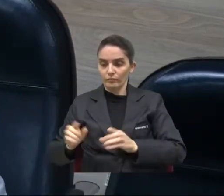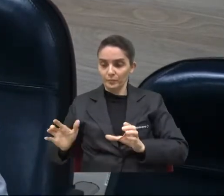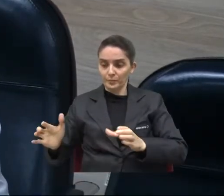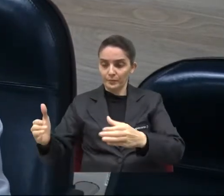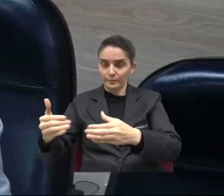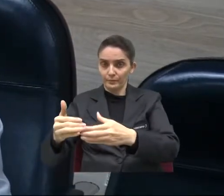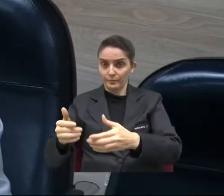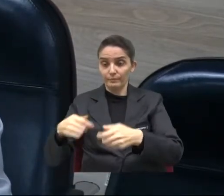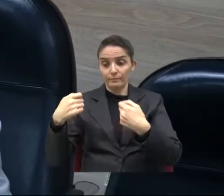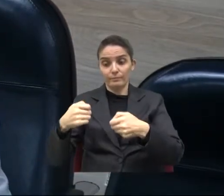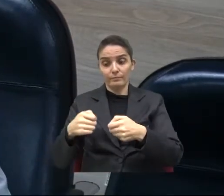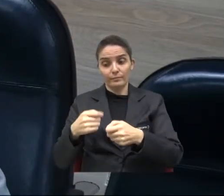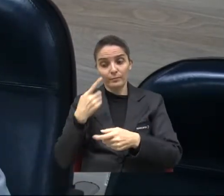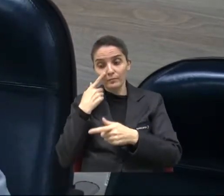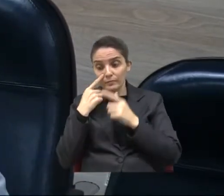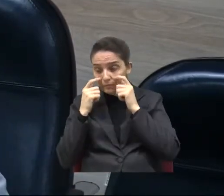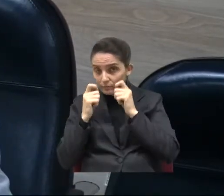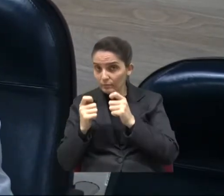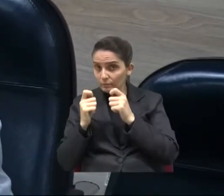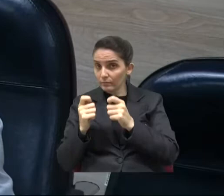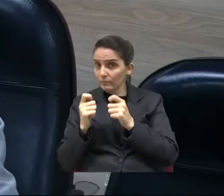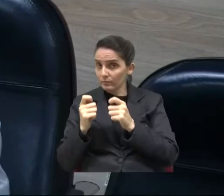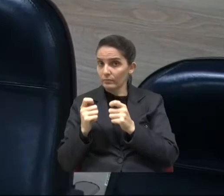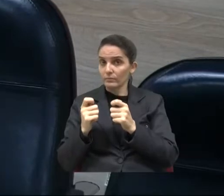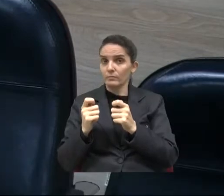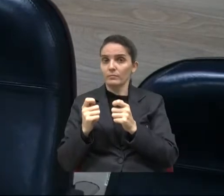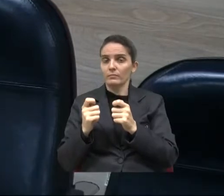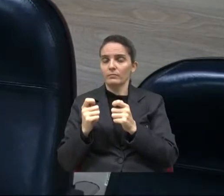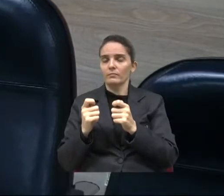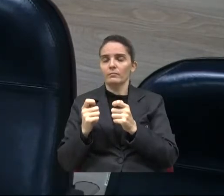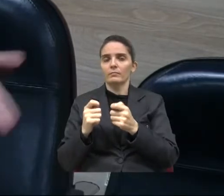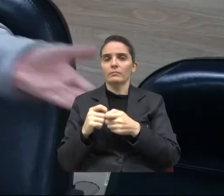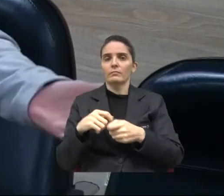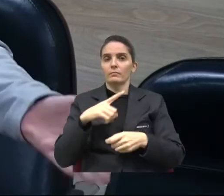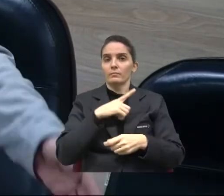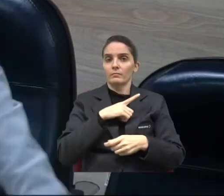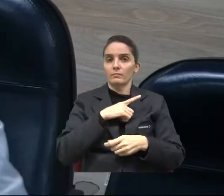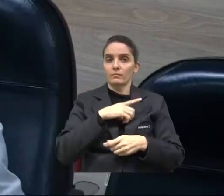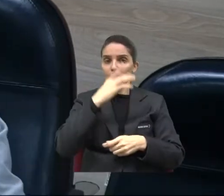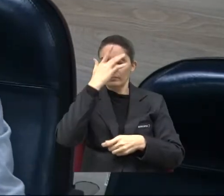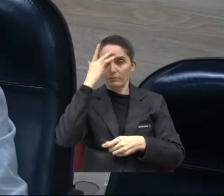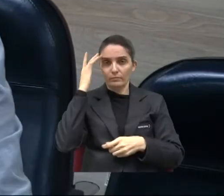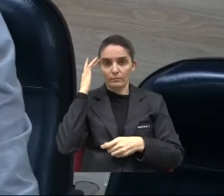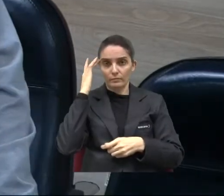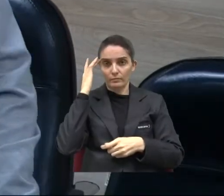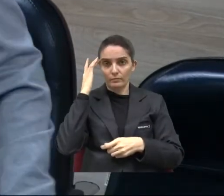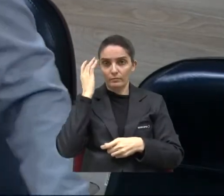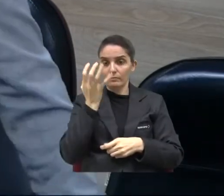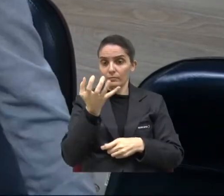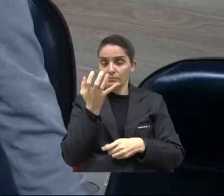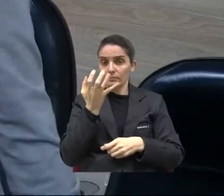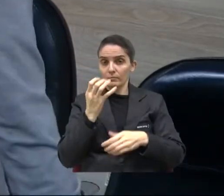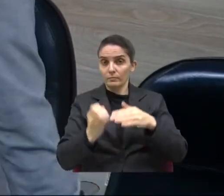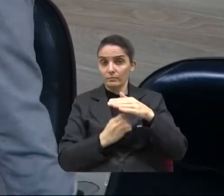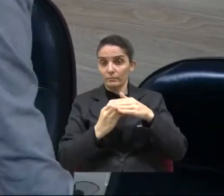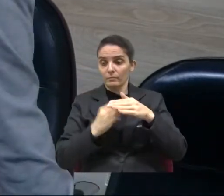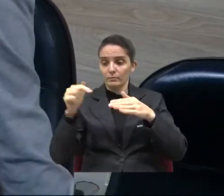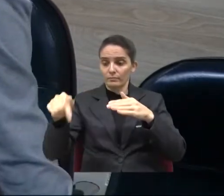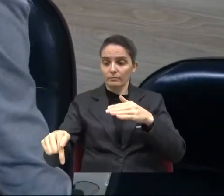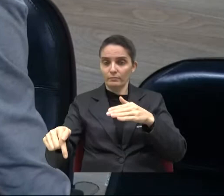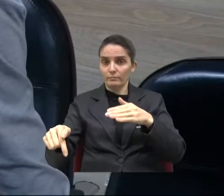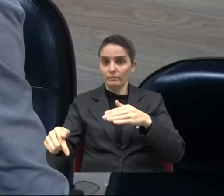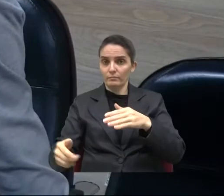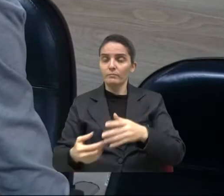controle, e que tenha despertado o interesse de um investidor em nossa cidade. Lembrando que é